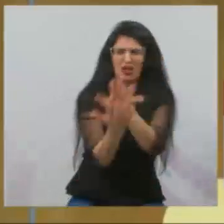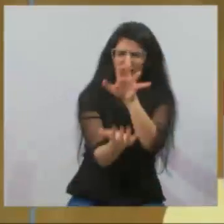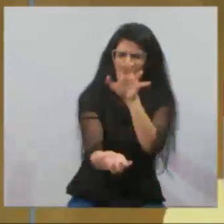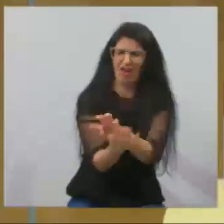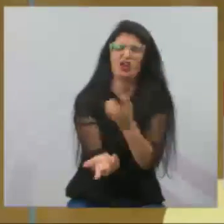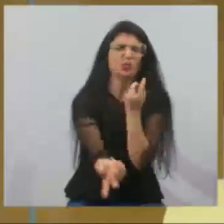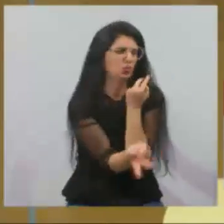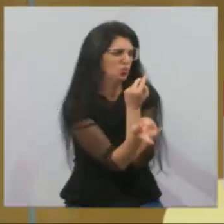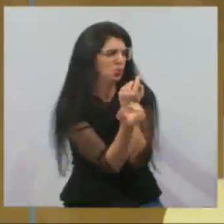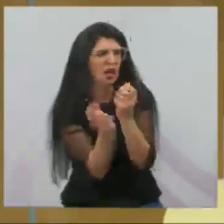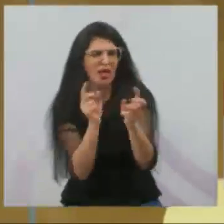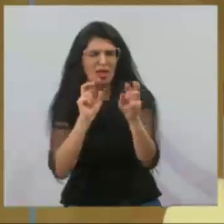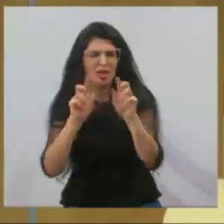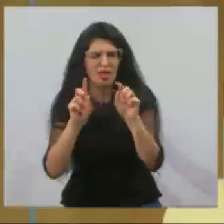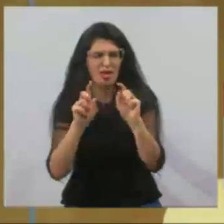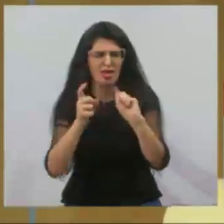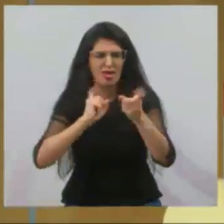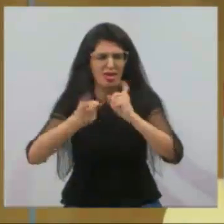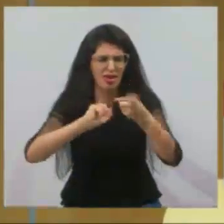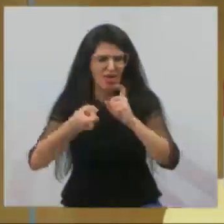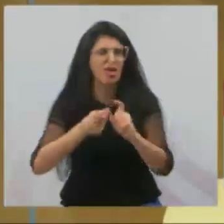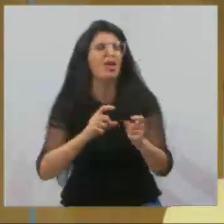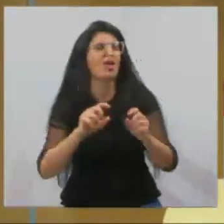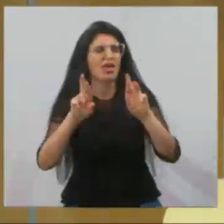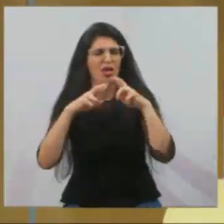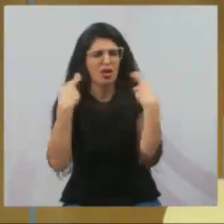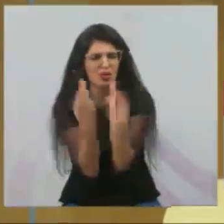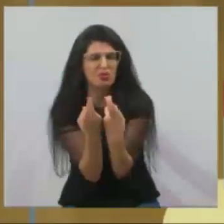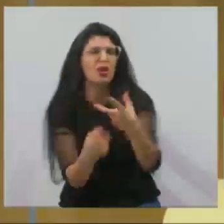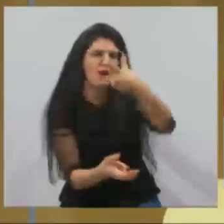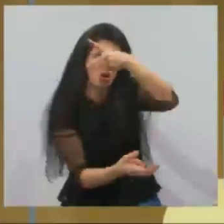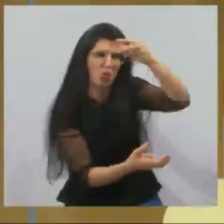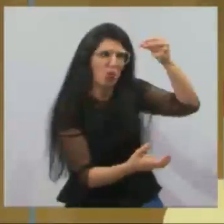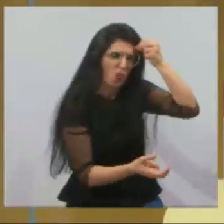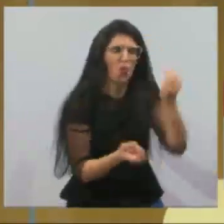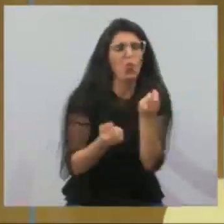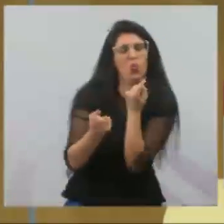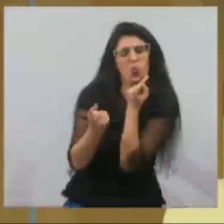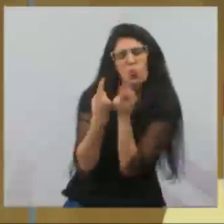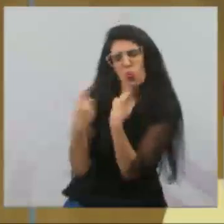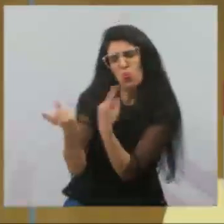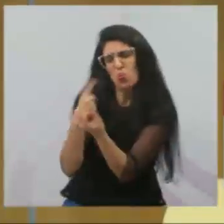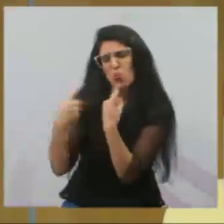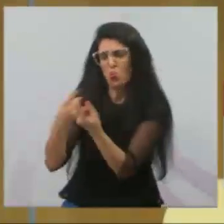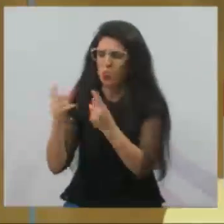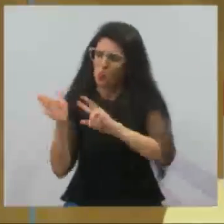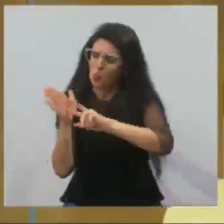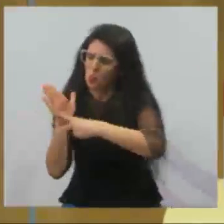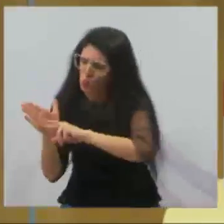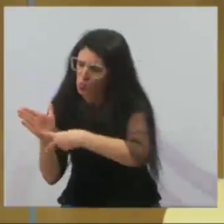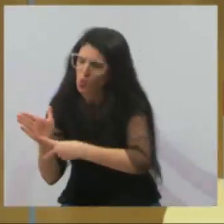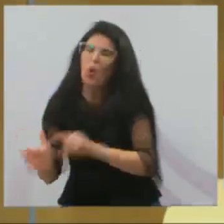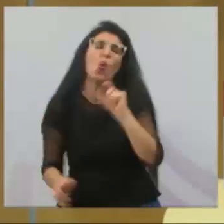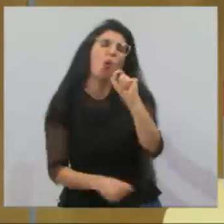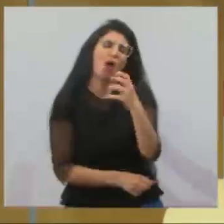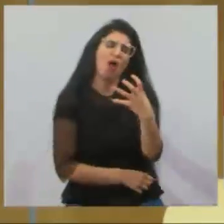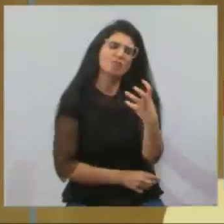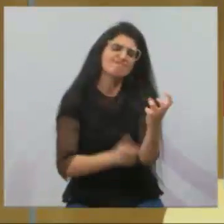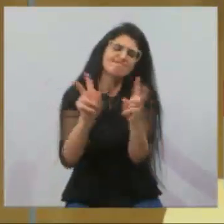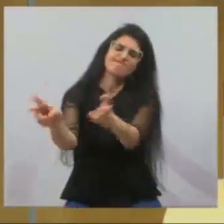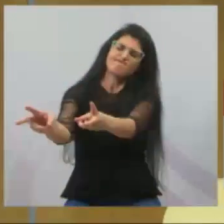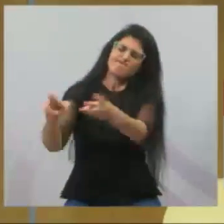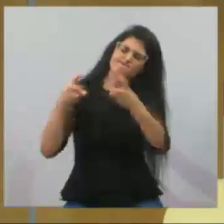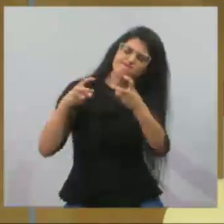sentou aqui com o IPMJ, conversamos com o sindicato, e na realidade o que a gente sente hoje,